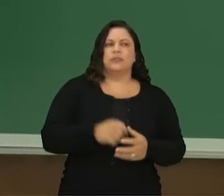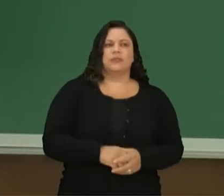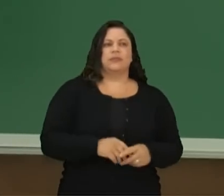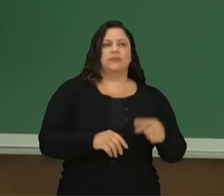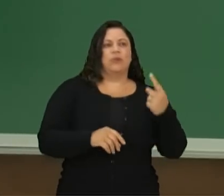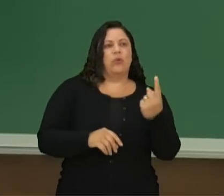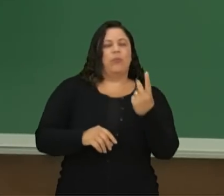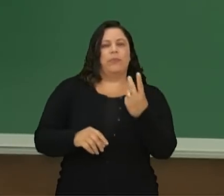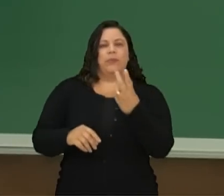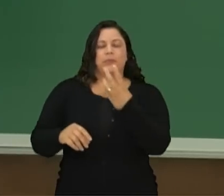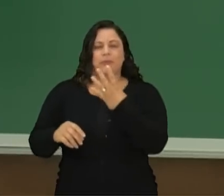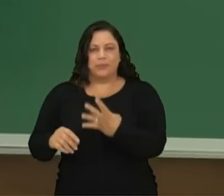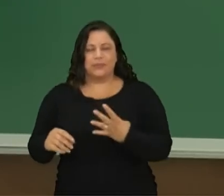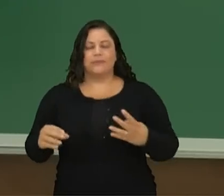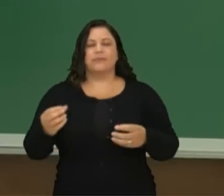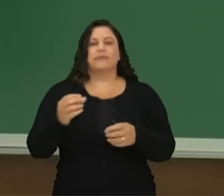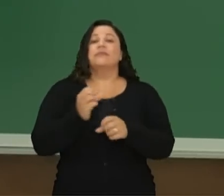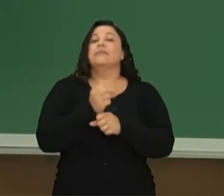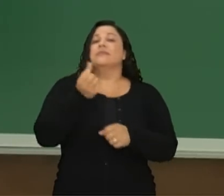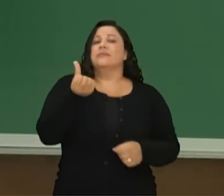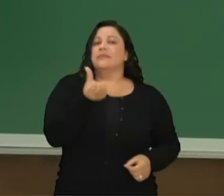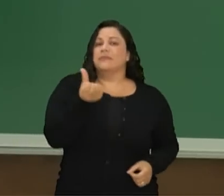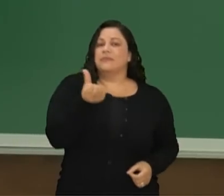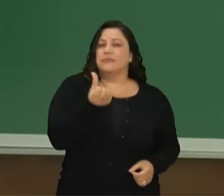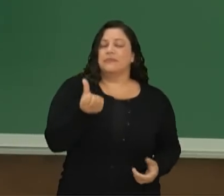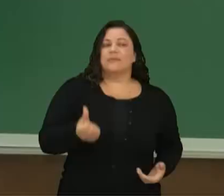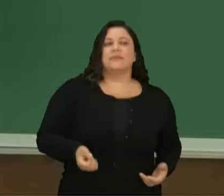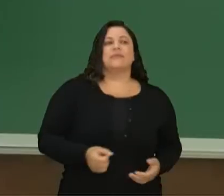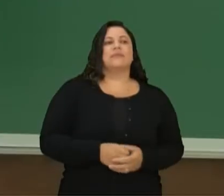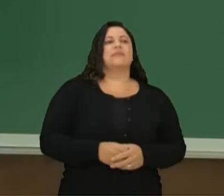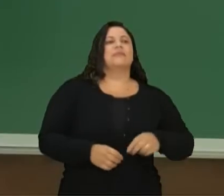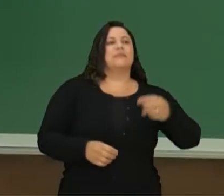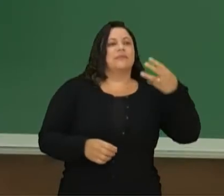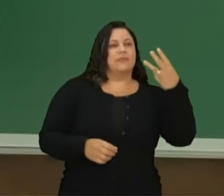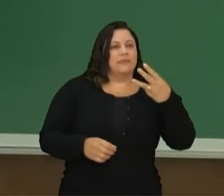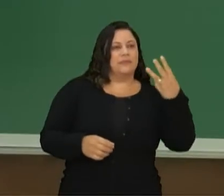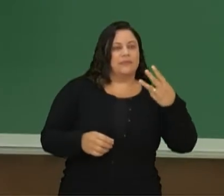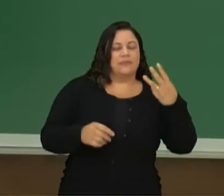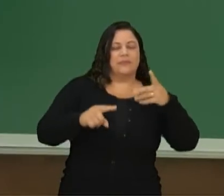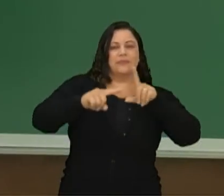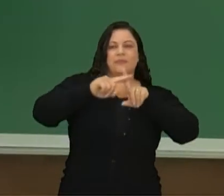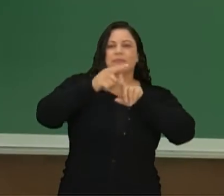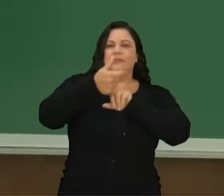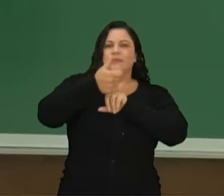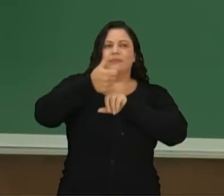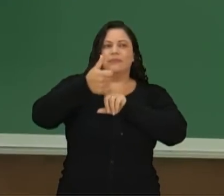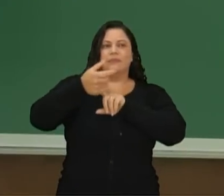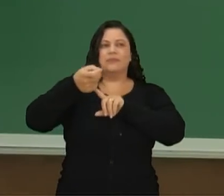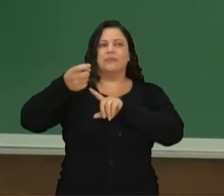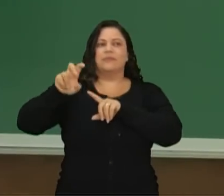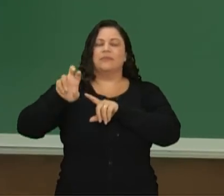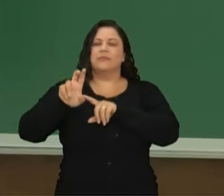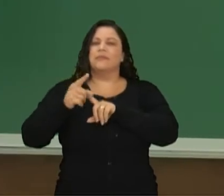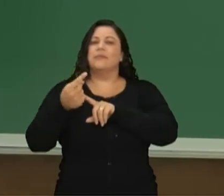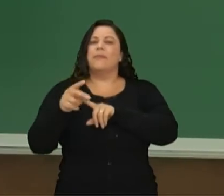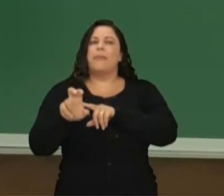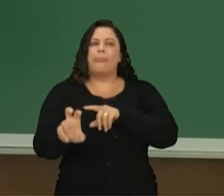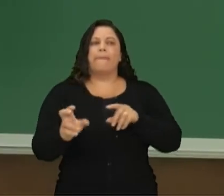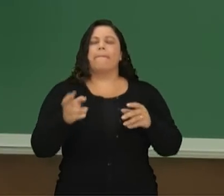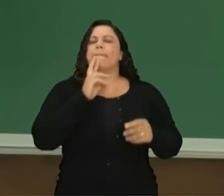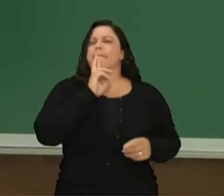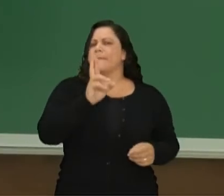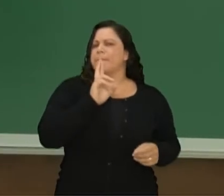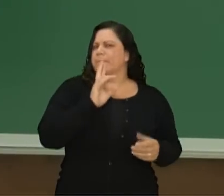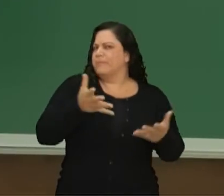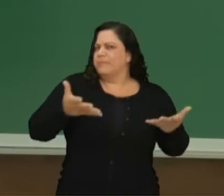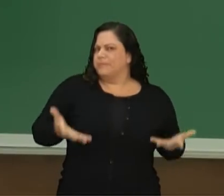é 6. 3 mais 12 é 15. E agora, como que eu resolvo aqui?